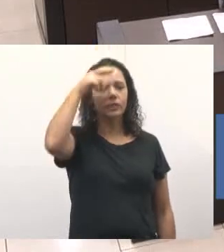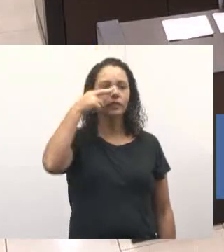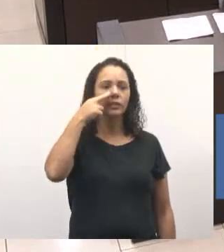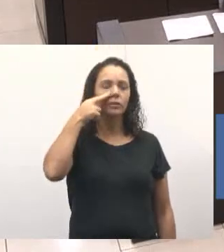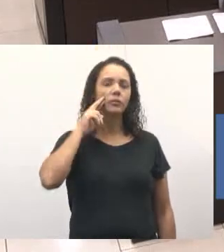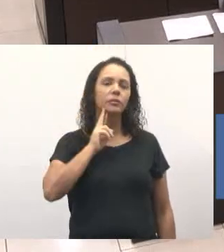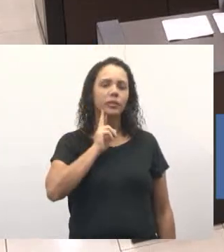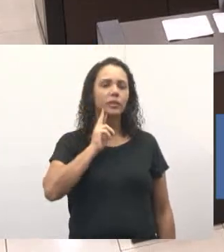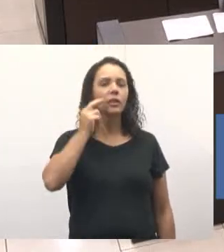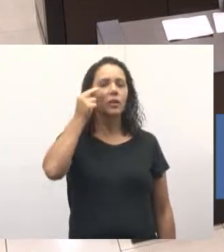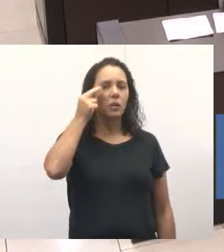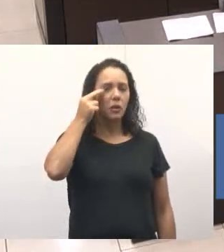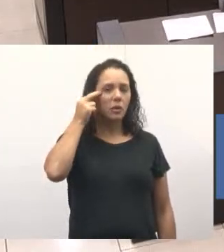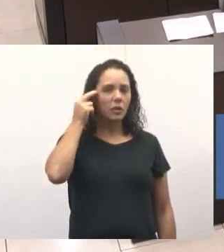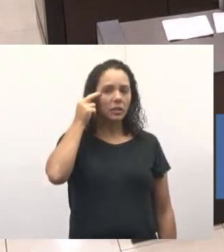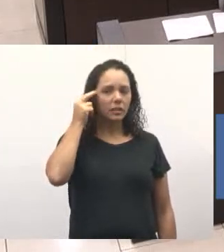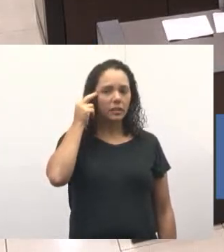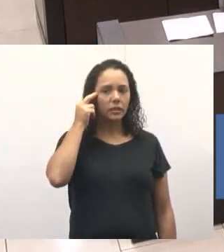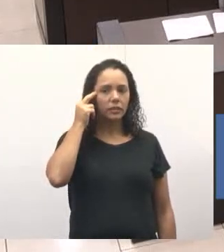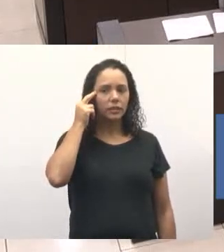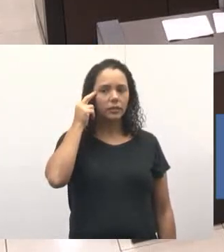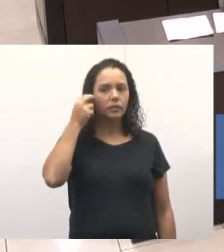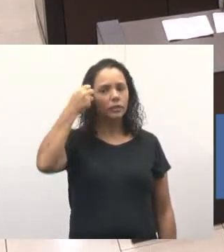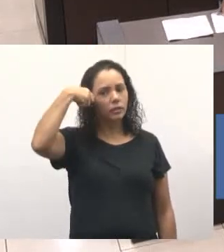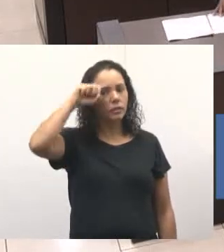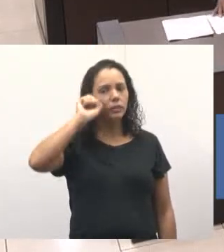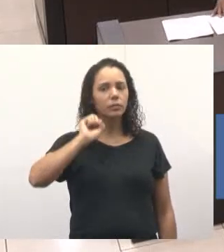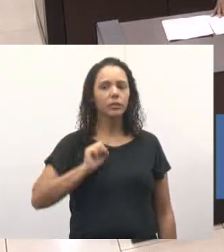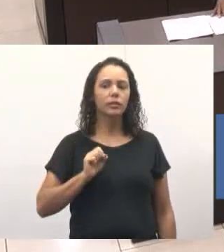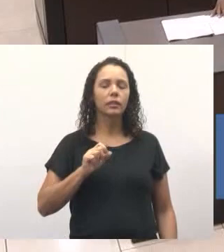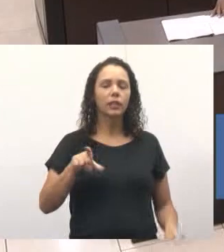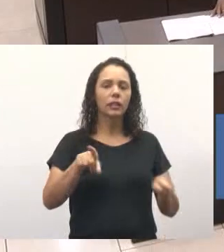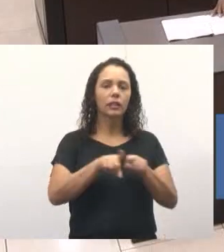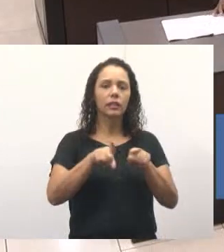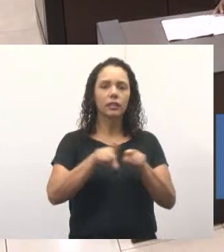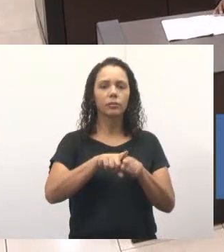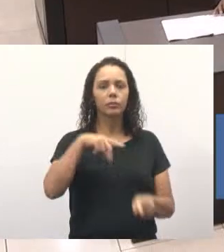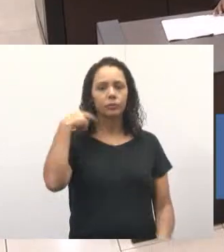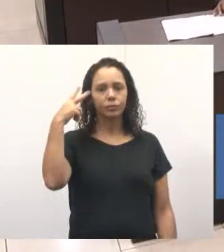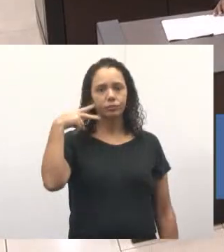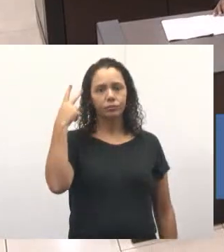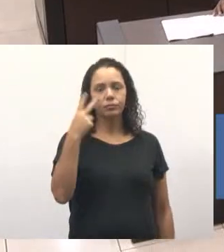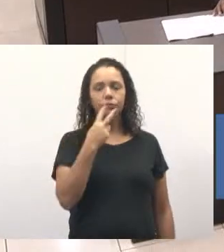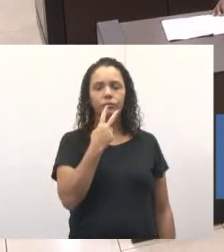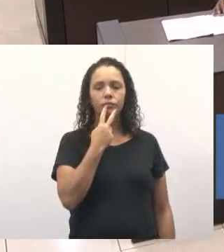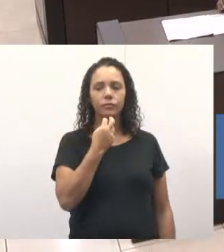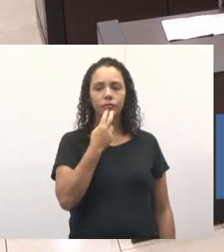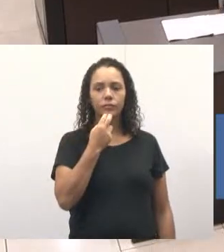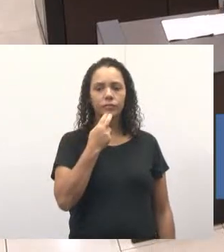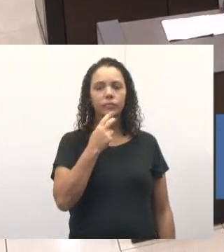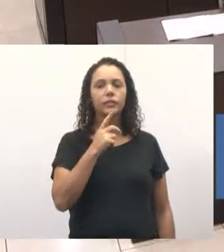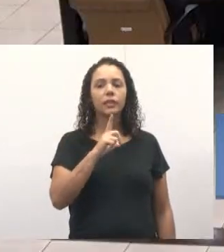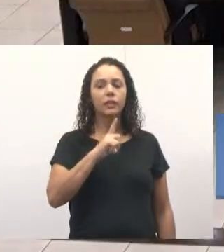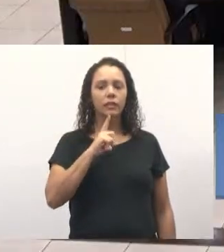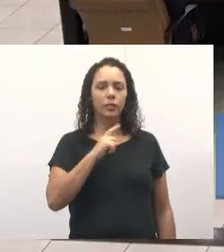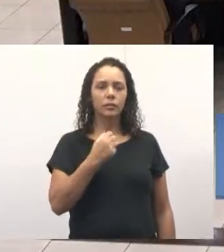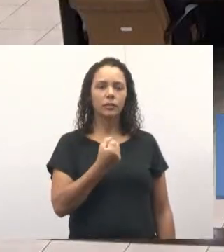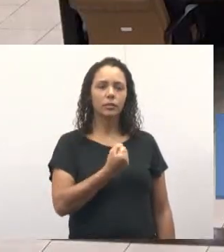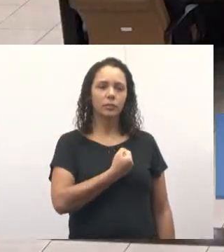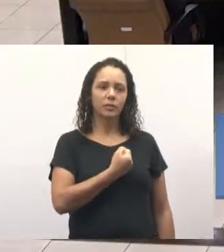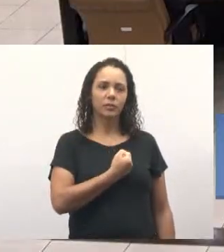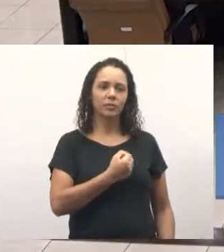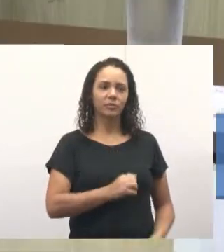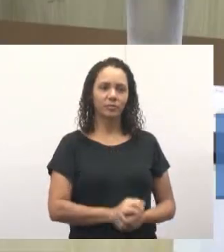Timóteo, vereador Roninha, vereadora Sônia Patas da Amizade e vereador Valmir do Parque Meia Lua. Senhor presidente, temos quórum. Sob